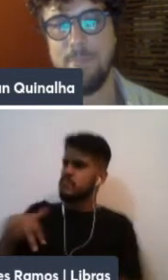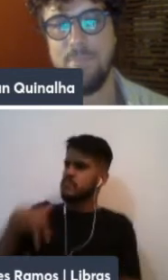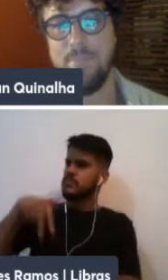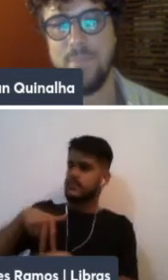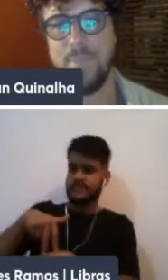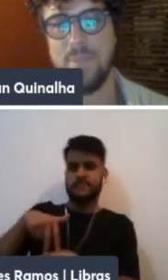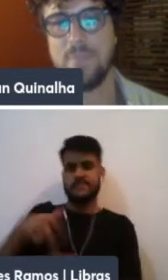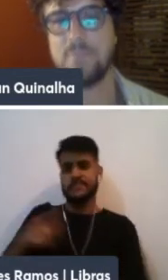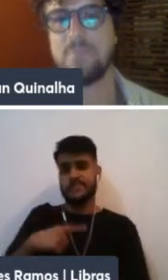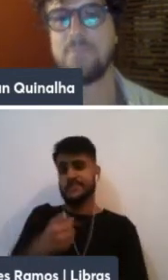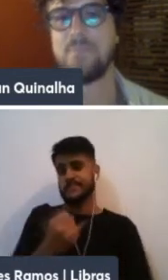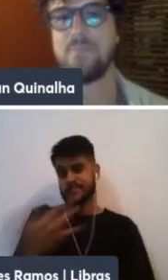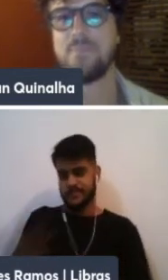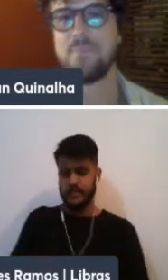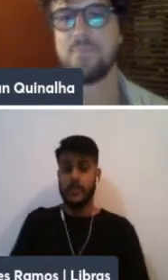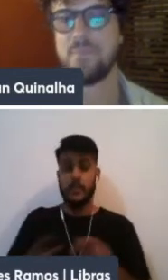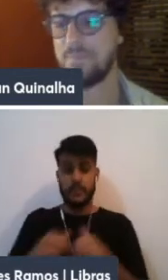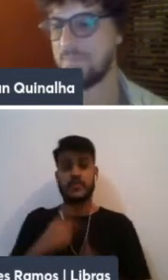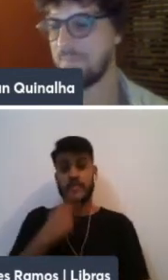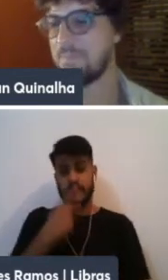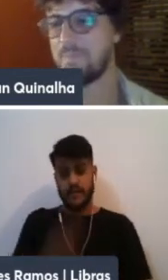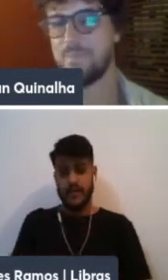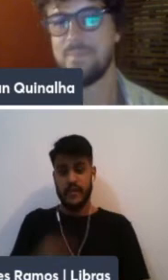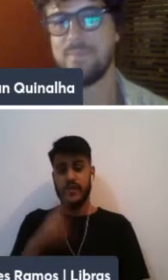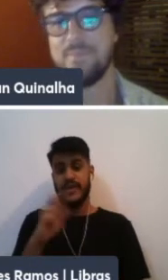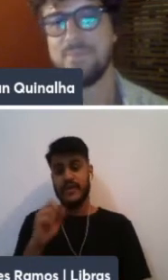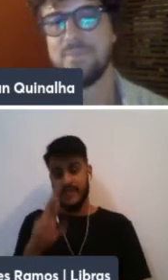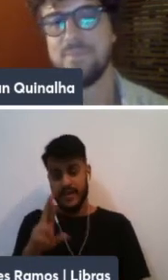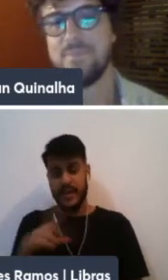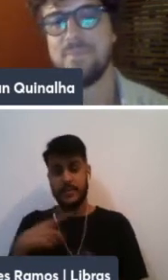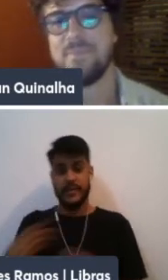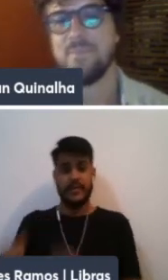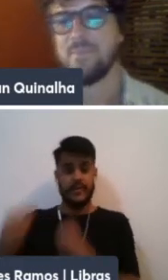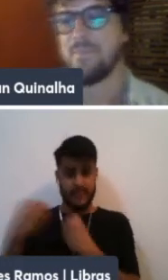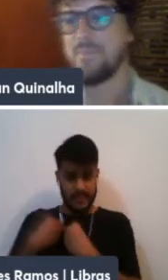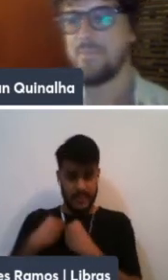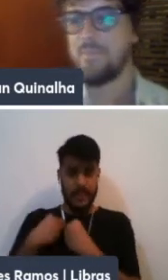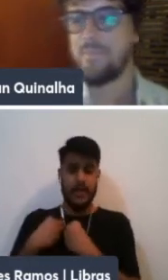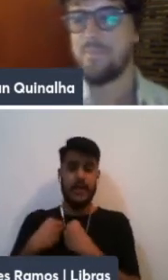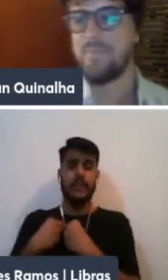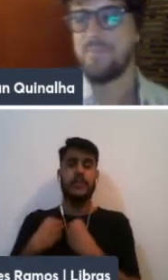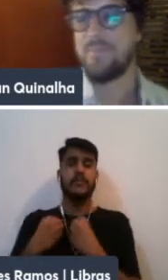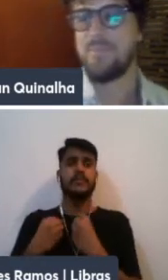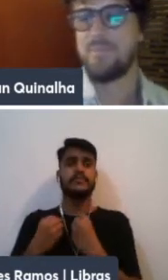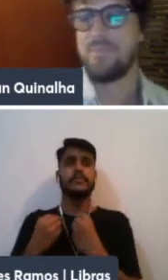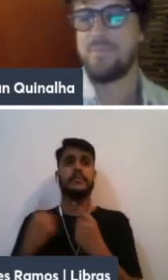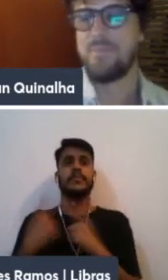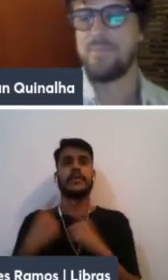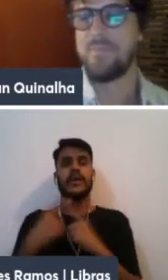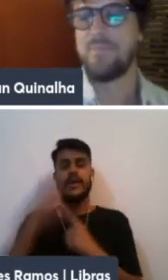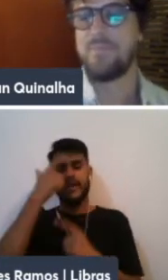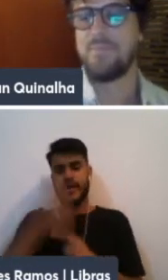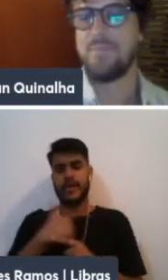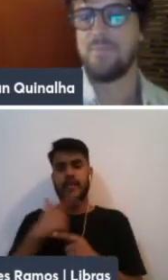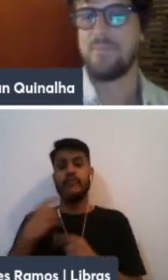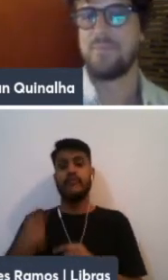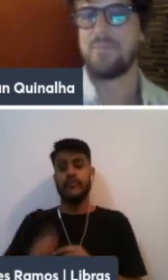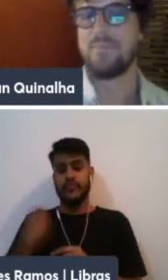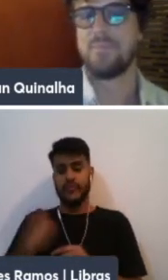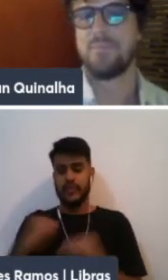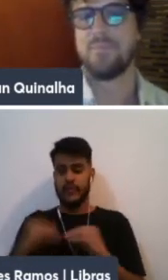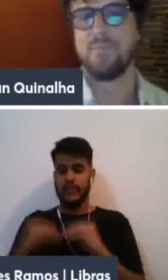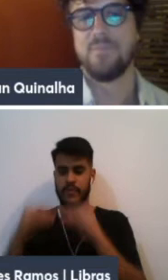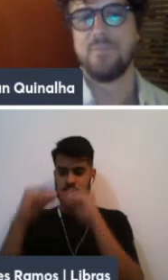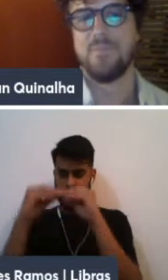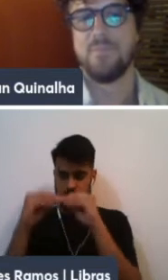eu digo que o Ré me deu régua e compasso, porque a minha formação de vida, de teatro,